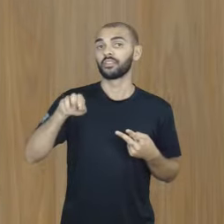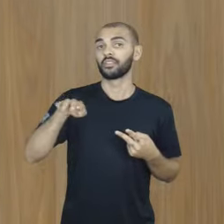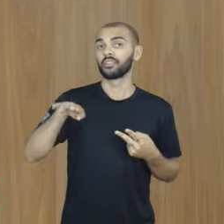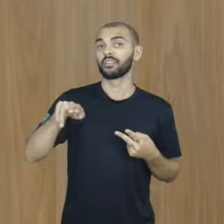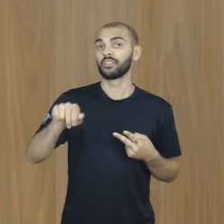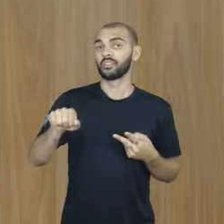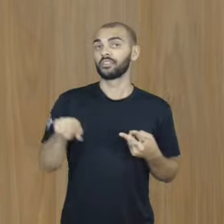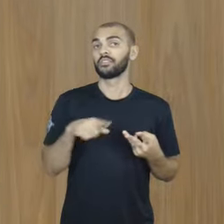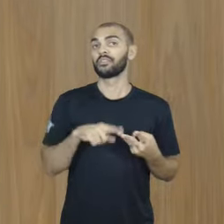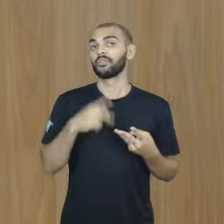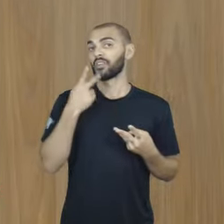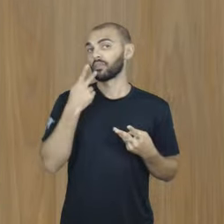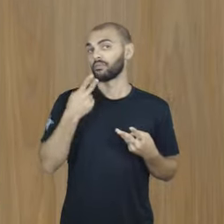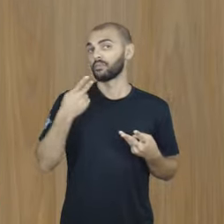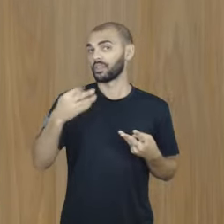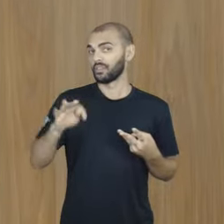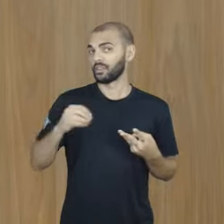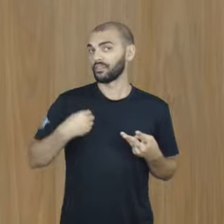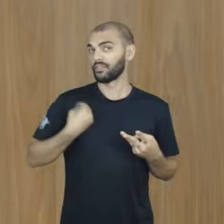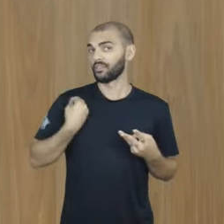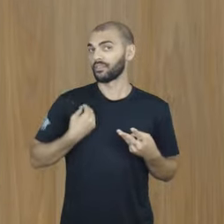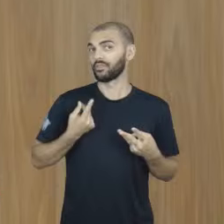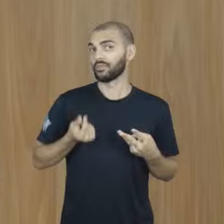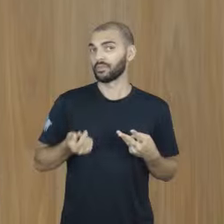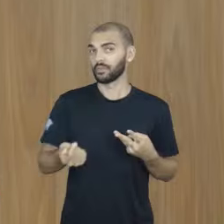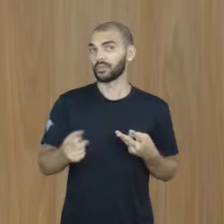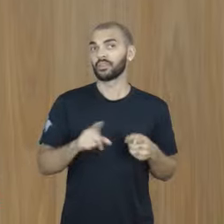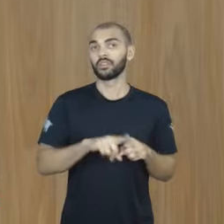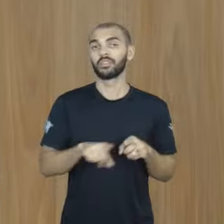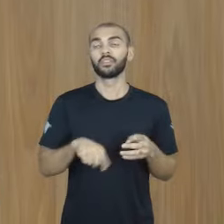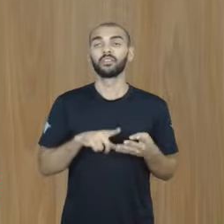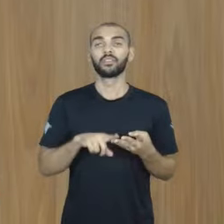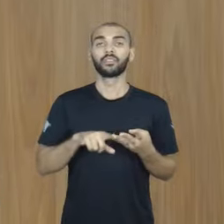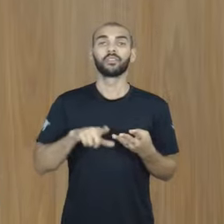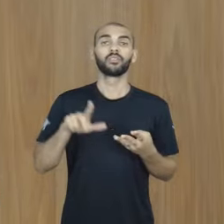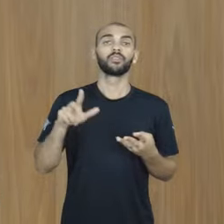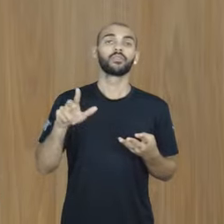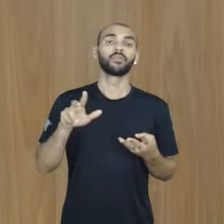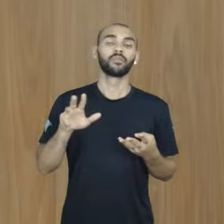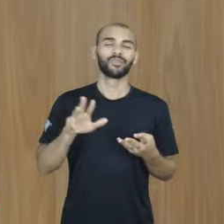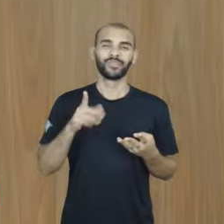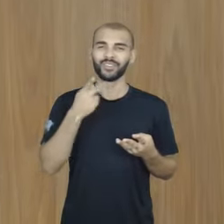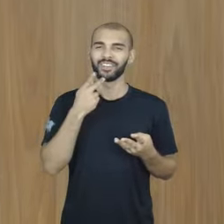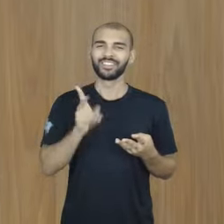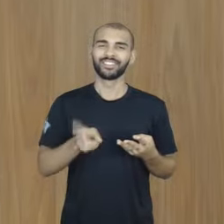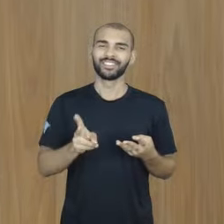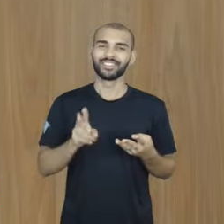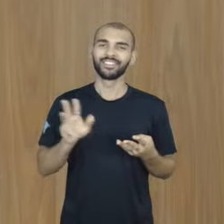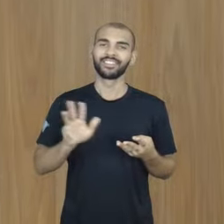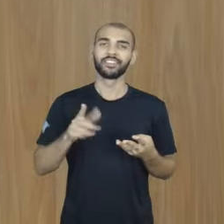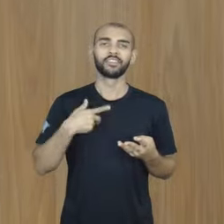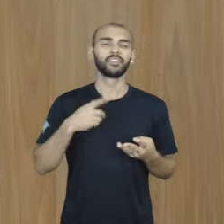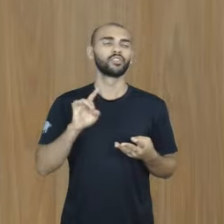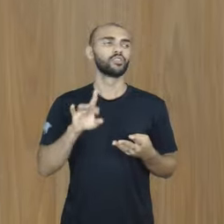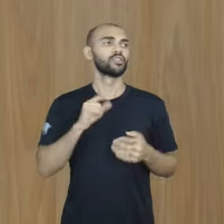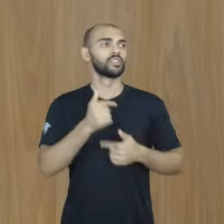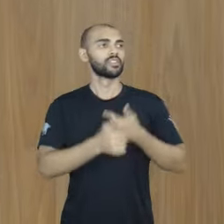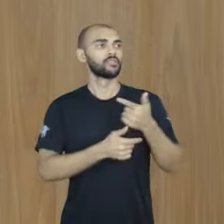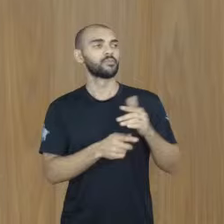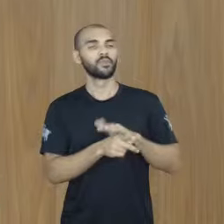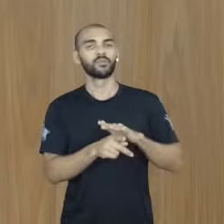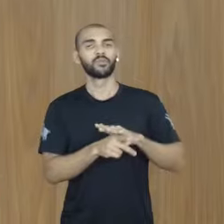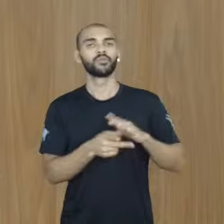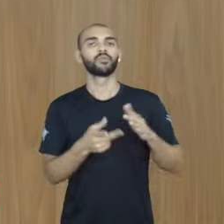vida toda. Luiz Inácio, sempre foi Lula. E diz, sou apenas um trabalhador, motorista de um rodotrem. Sou funcionário, graças a